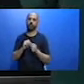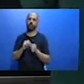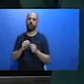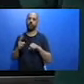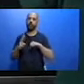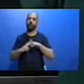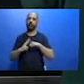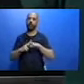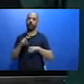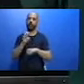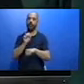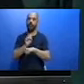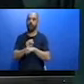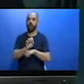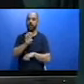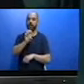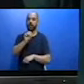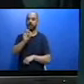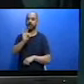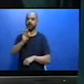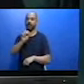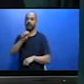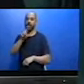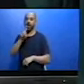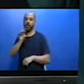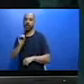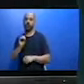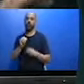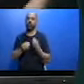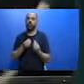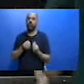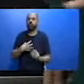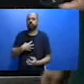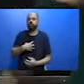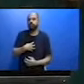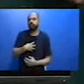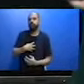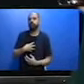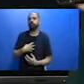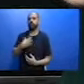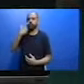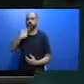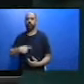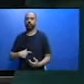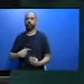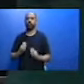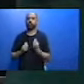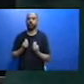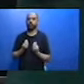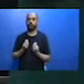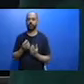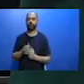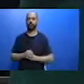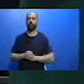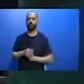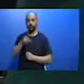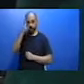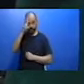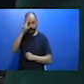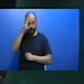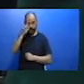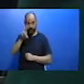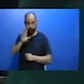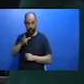como nós somos como nós estamos lembraram e vocês estudaram também os